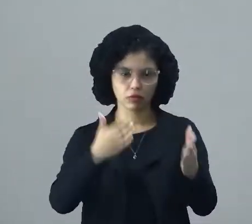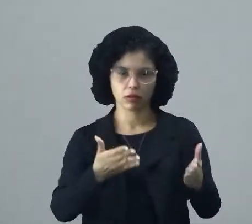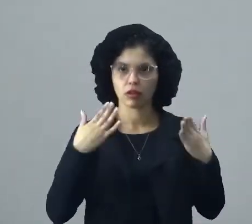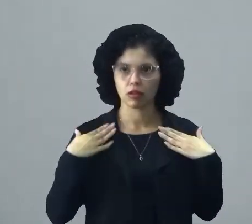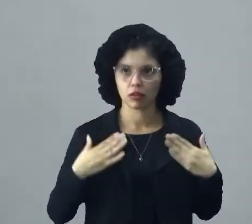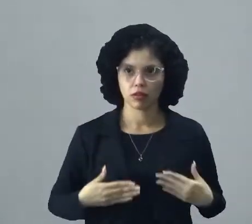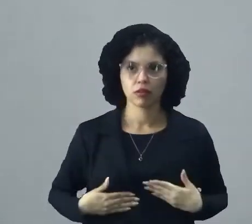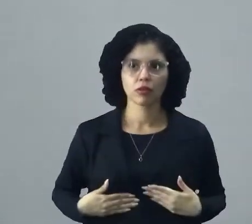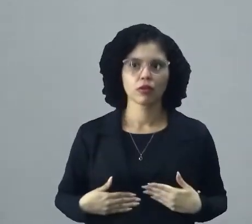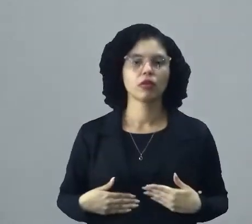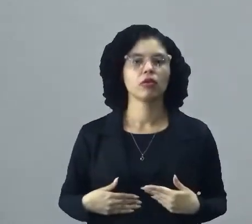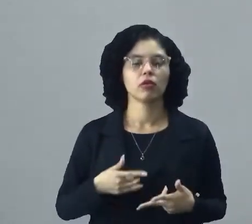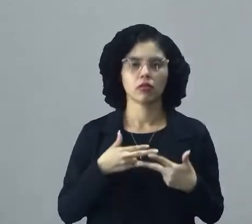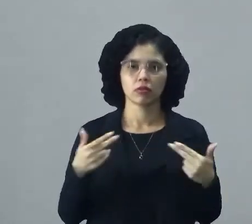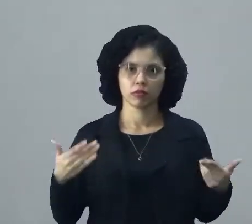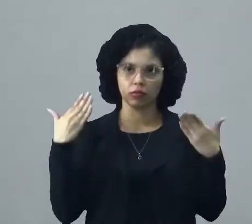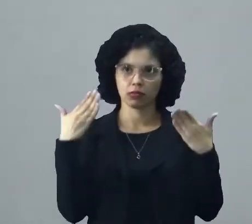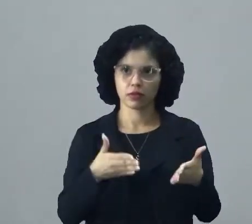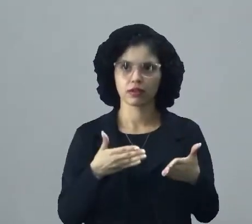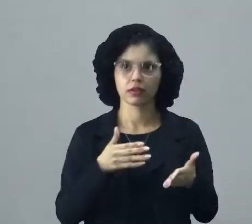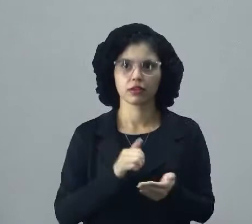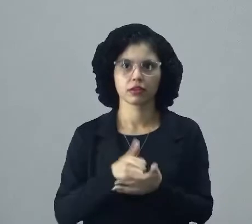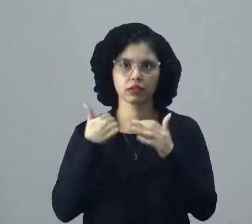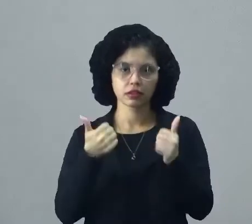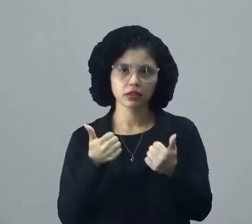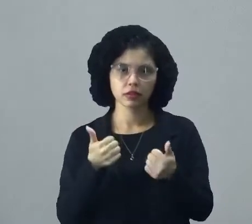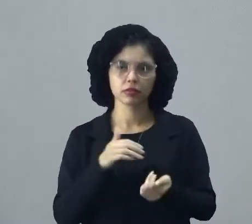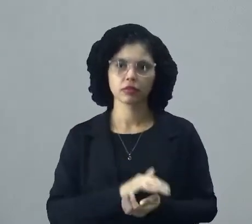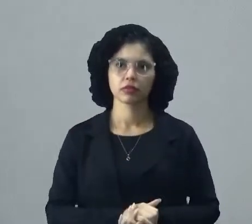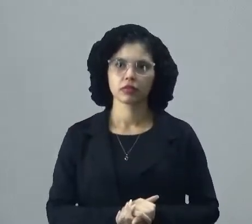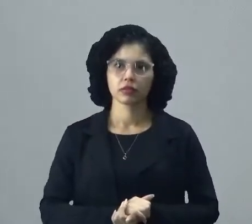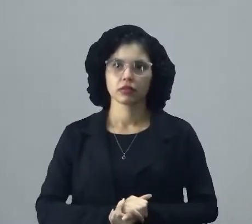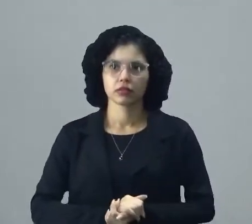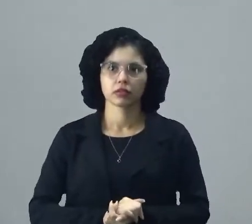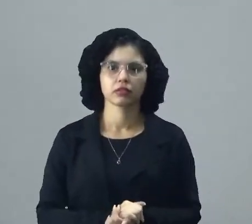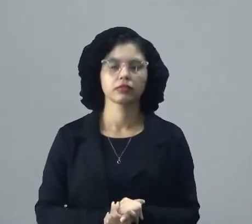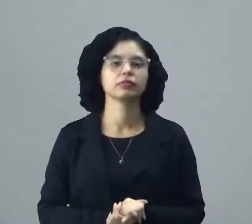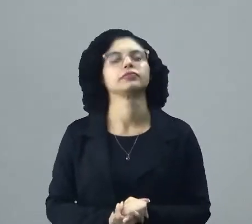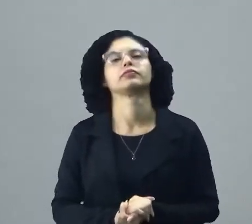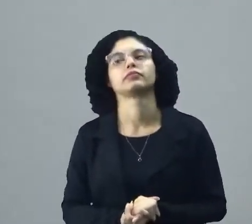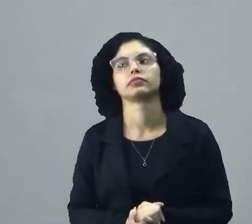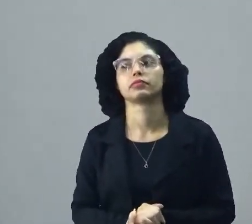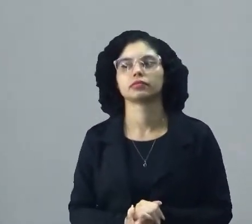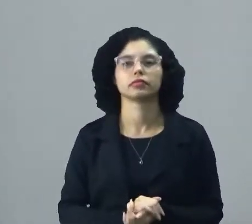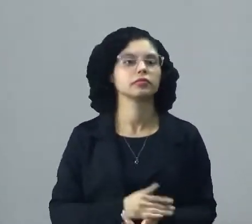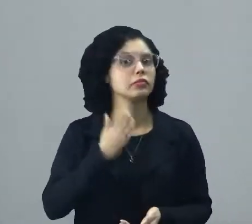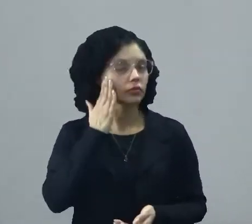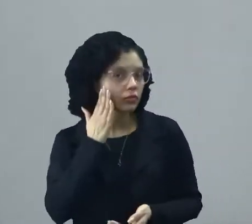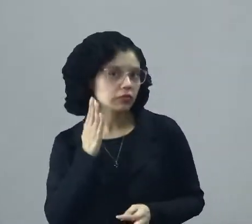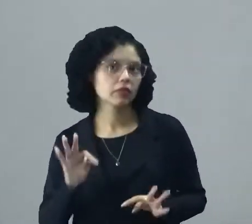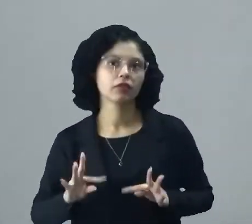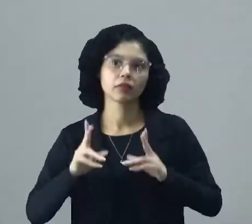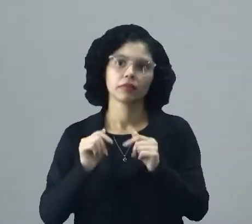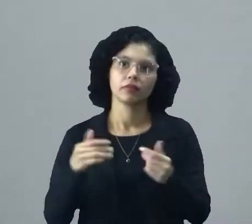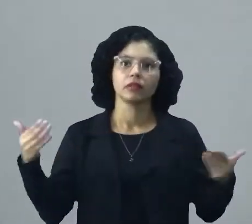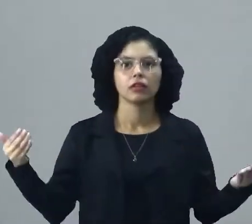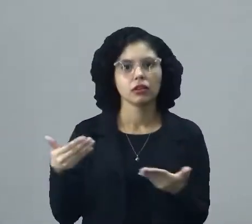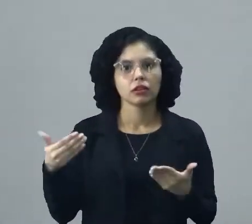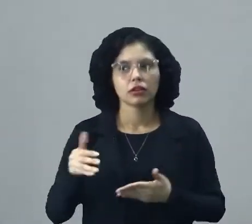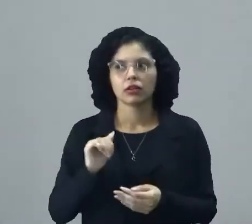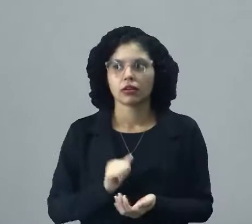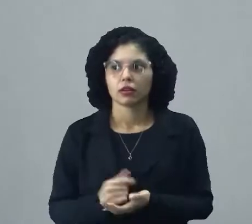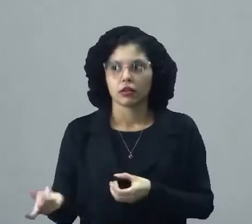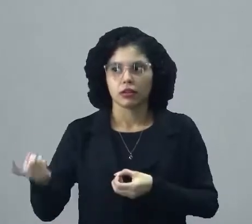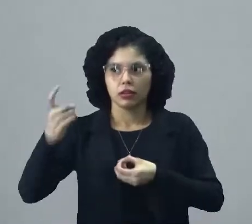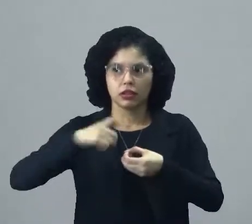meu corpo para um determinado objetivo. Tranquilo? Acho que sim. Então, a gente conseguindo compreender tudo isso, a gente vai